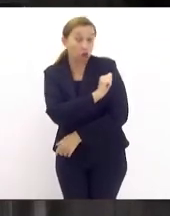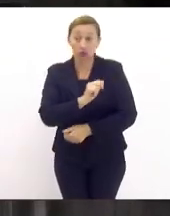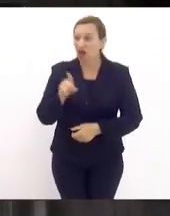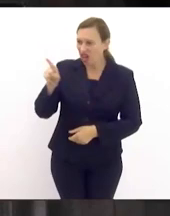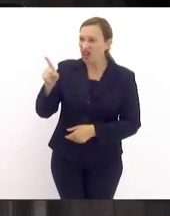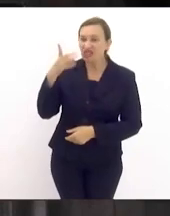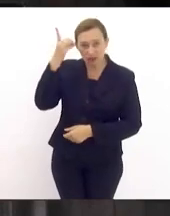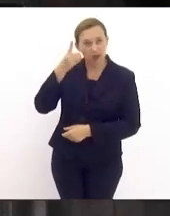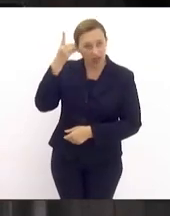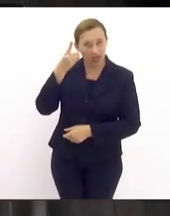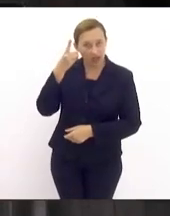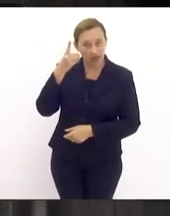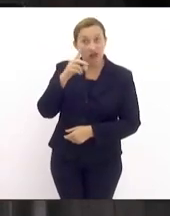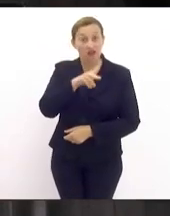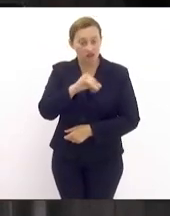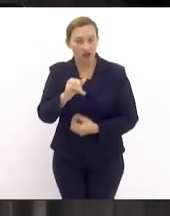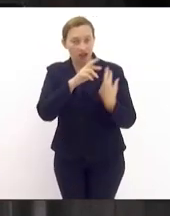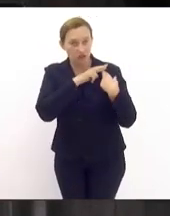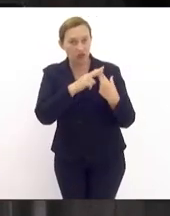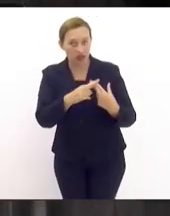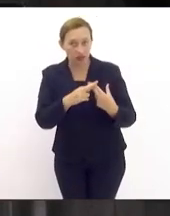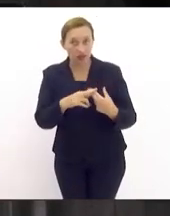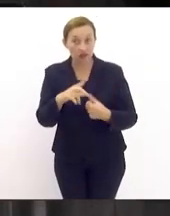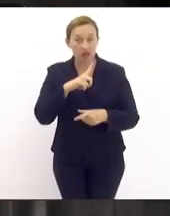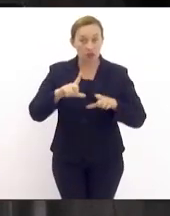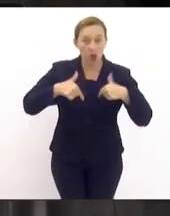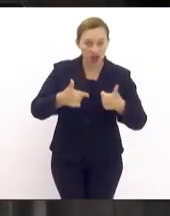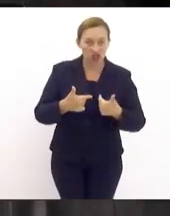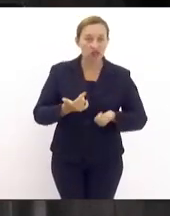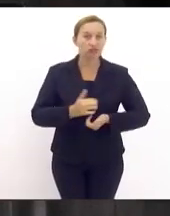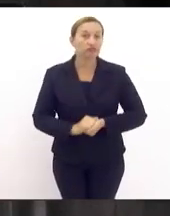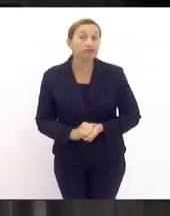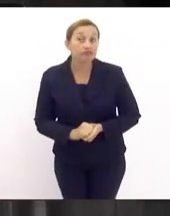esse deputado vai se responsabilizar por essa ação?